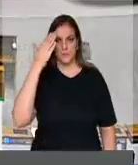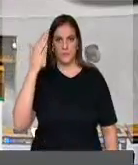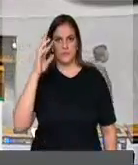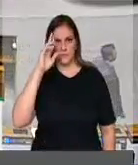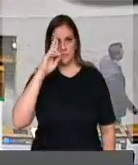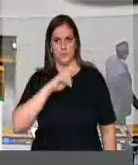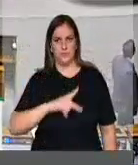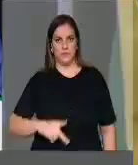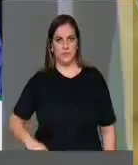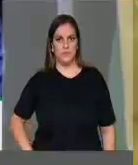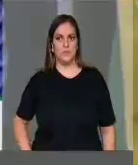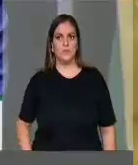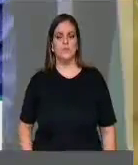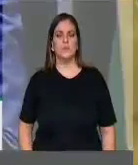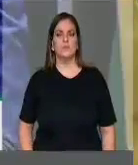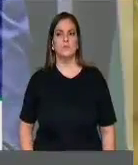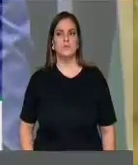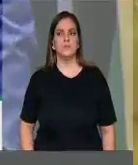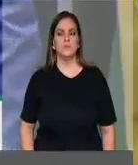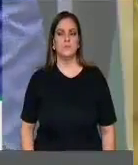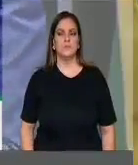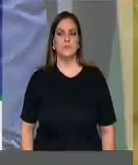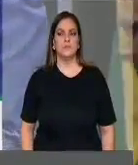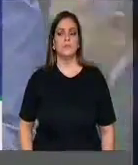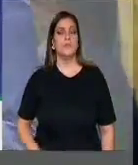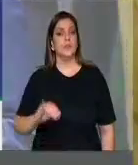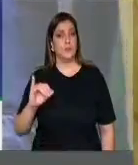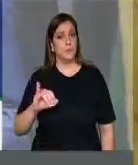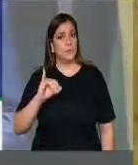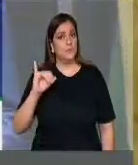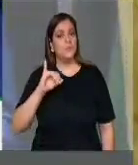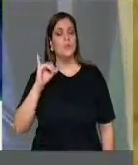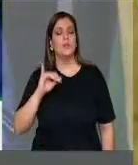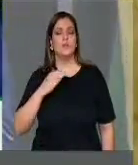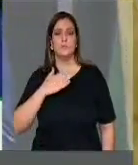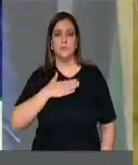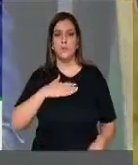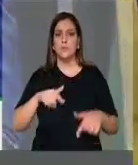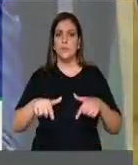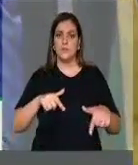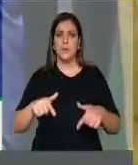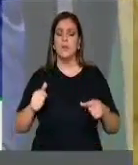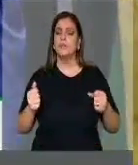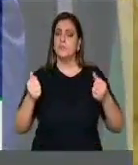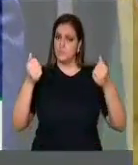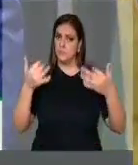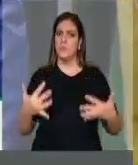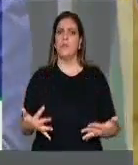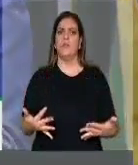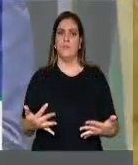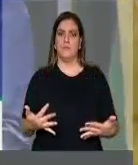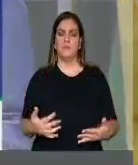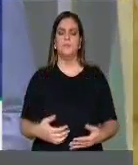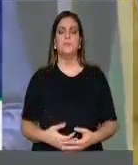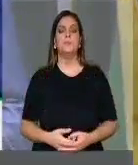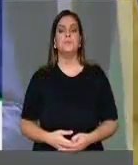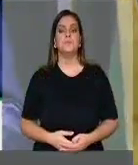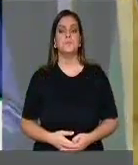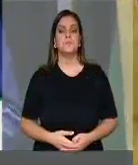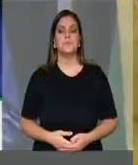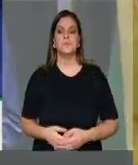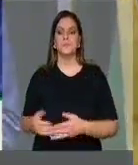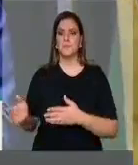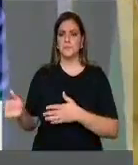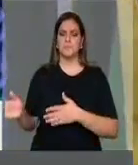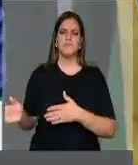presidente. Eu quero aqui fazer uma prestação de contas muito importante do nosso trabalho, desse plenário, dessa Casa de Leis,